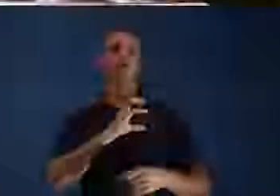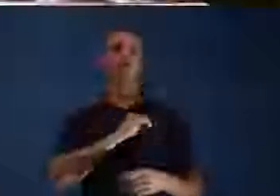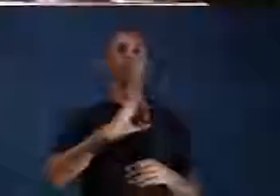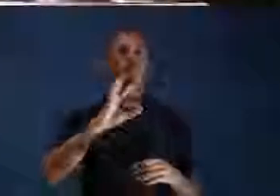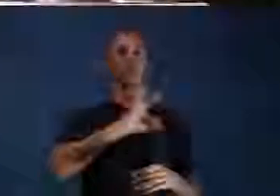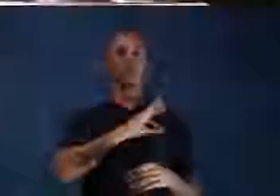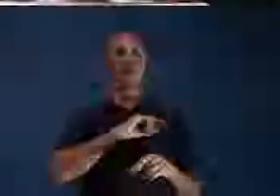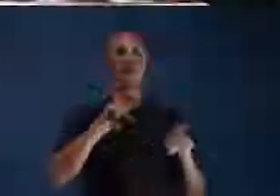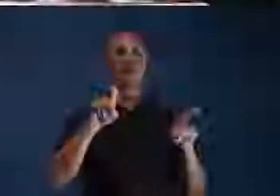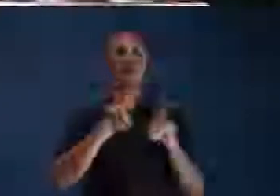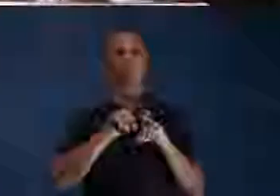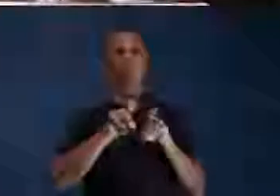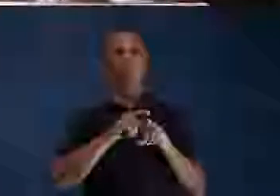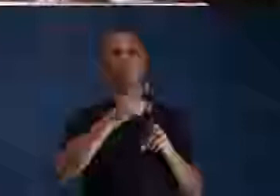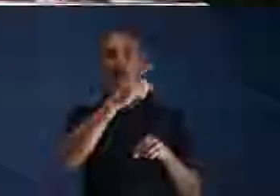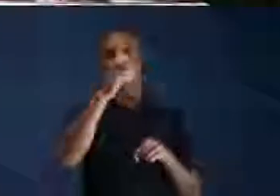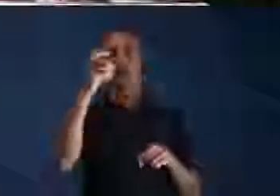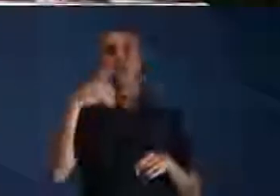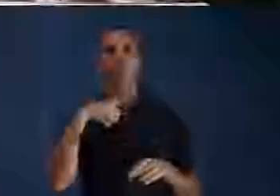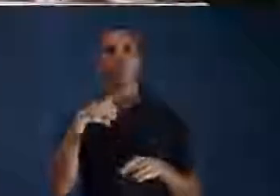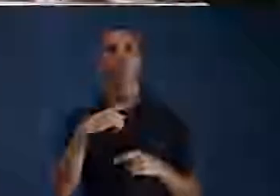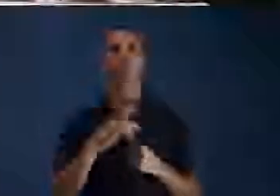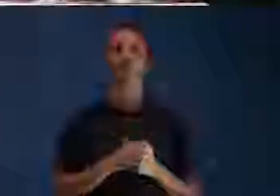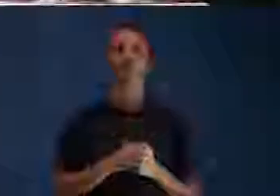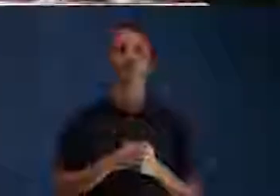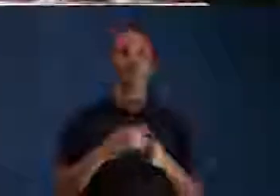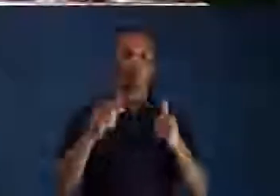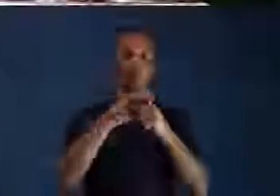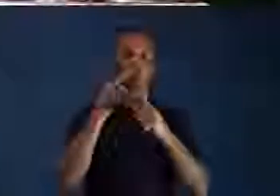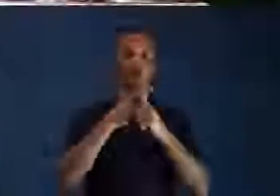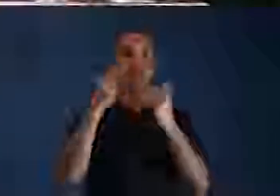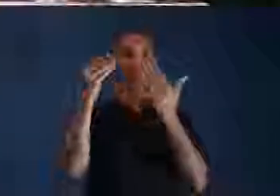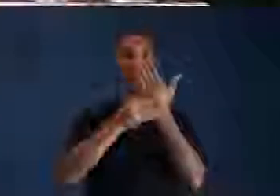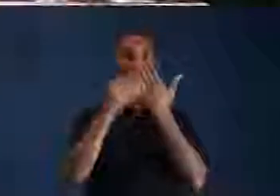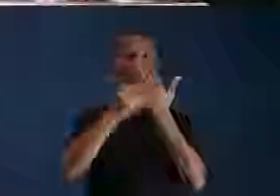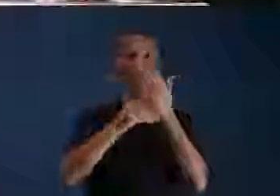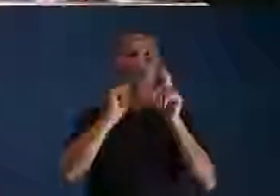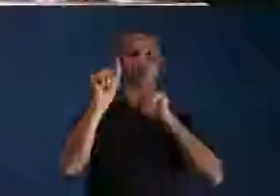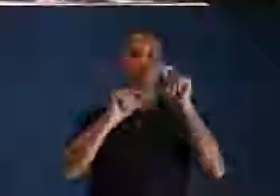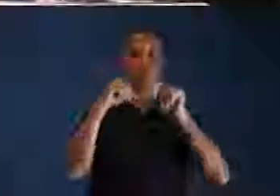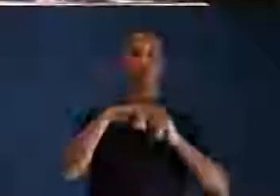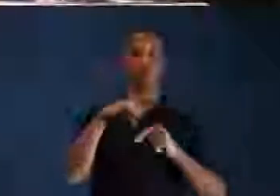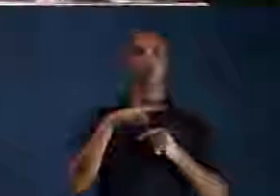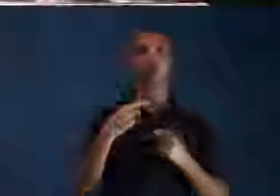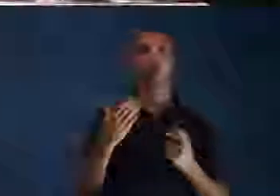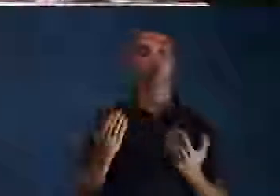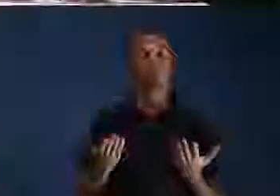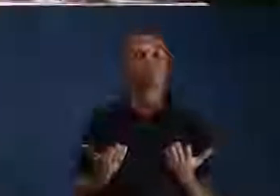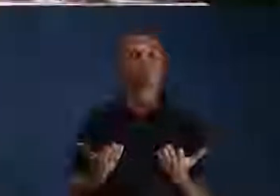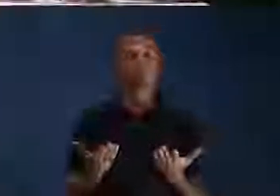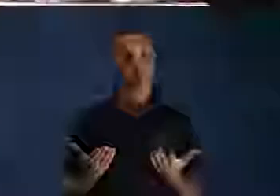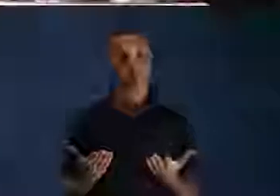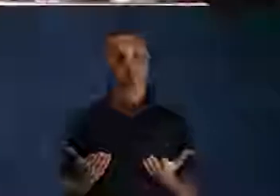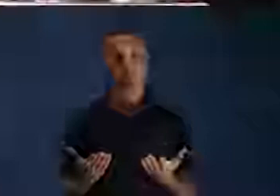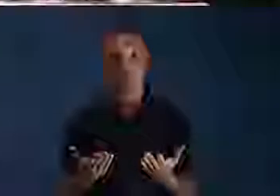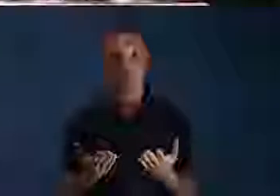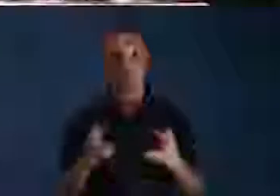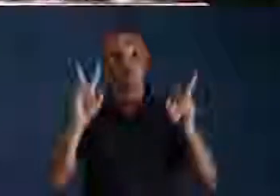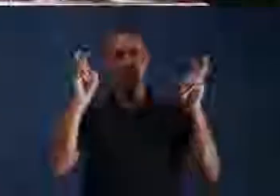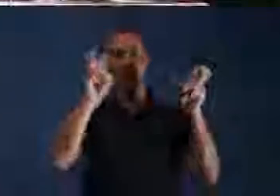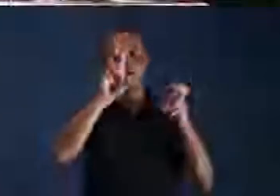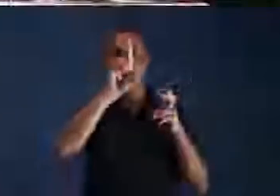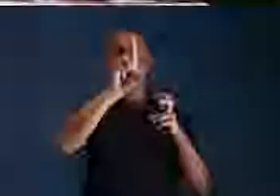A primeira coletânea... Pode passar, por favor. Só para lembrar, né? A primeira coletânea é Rio